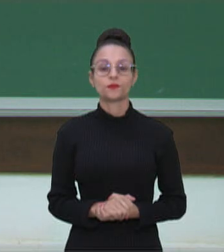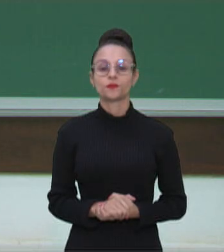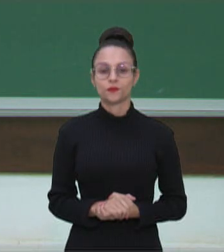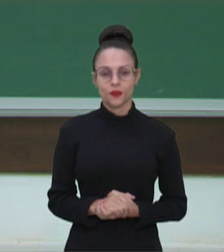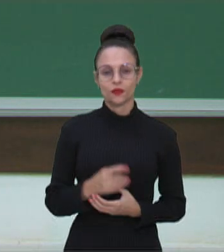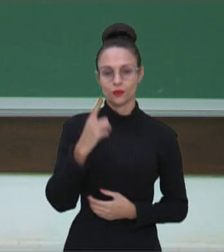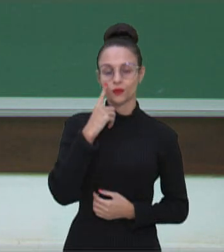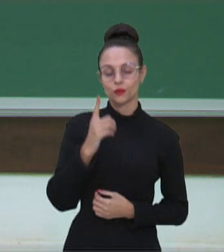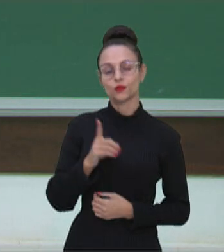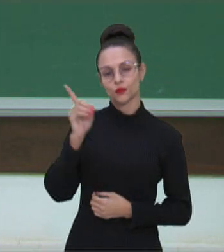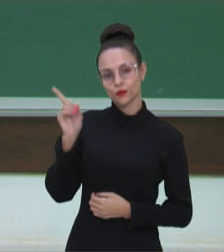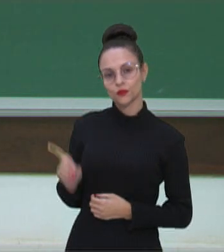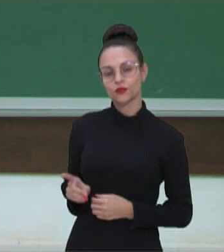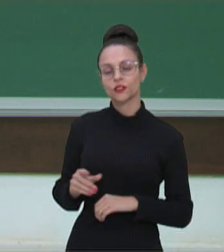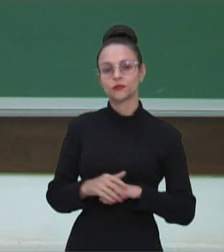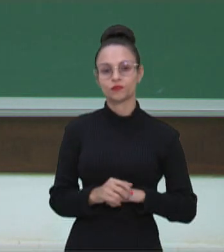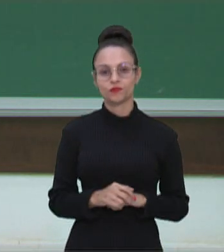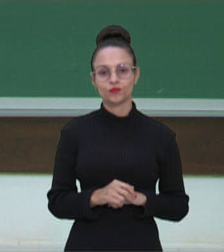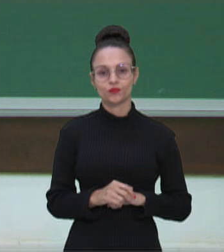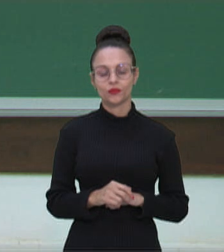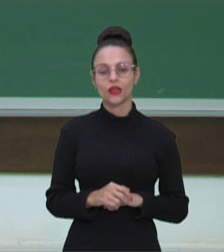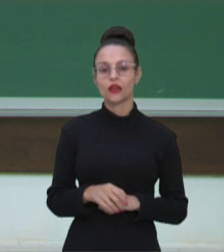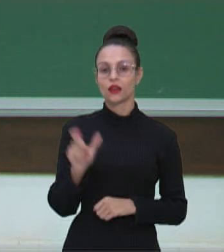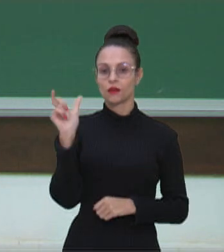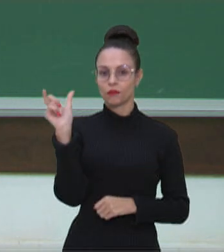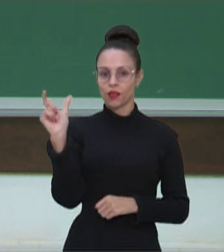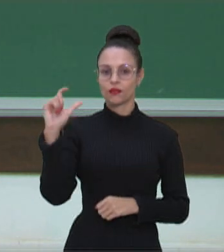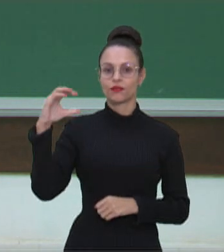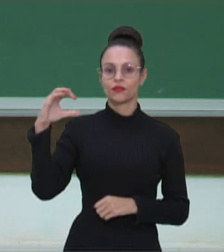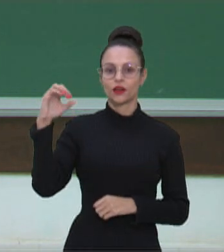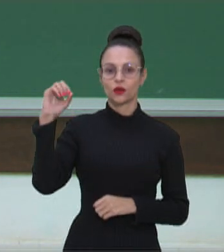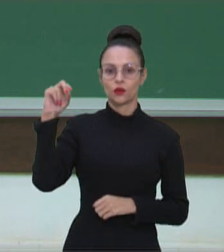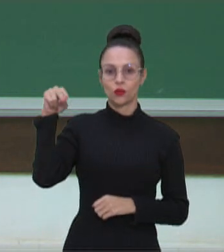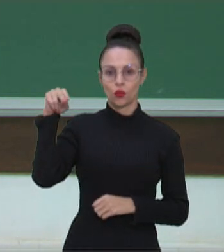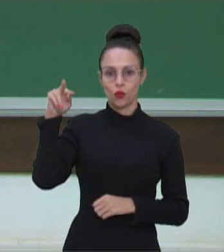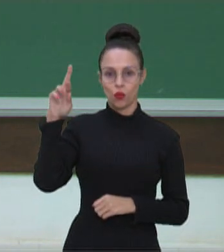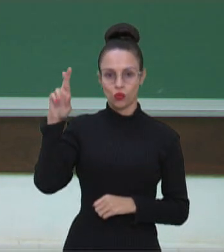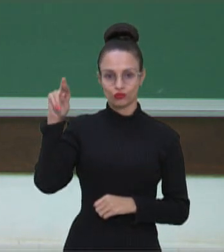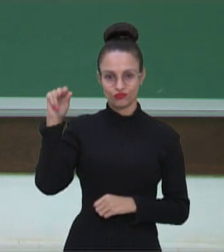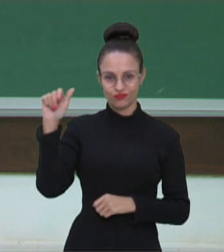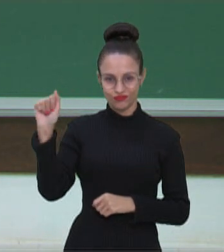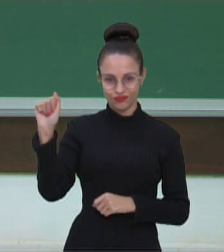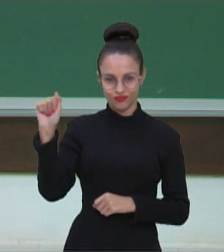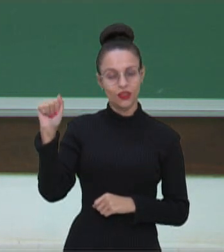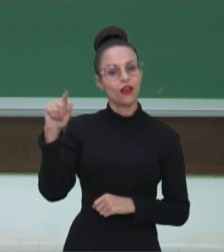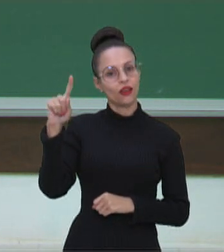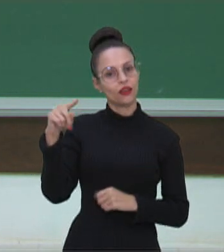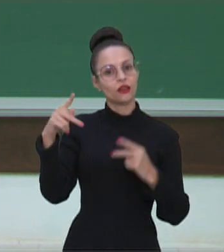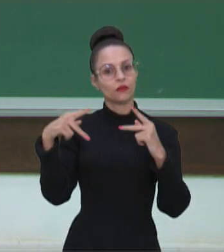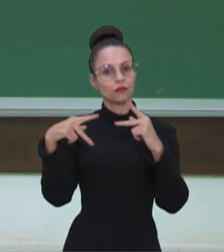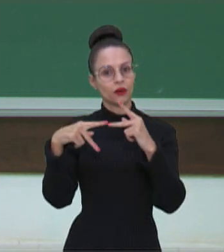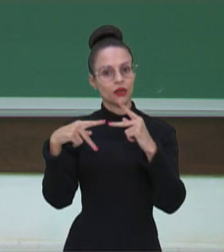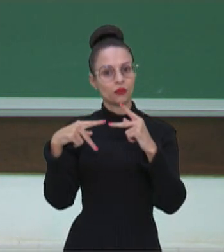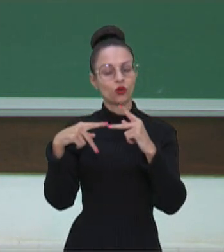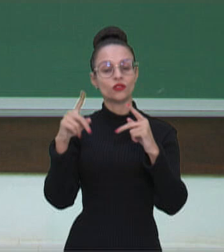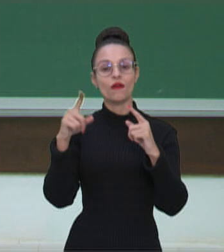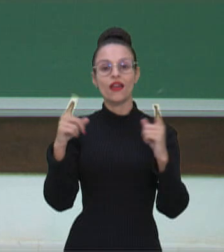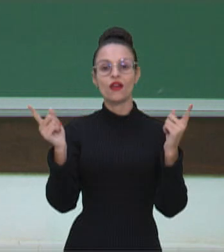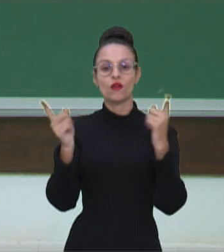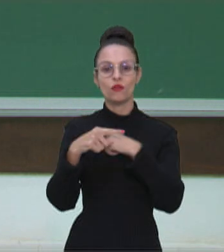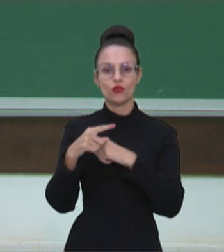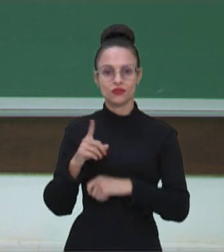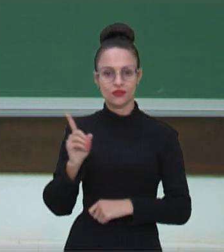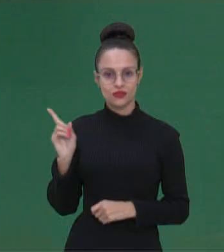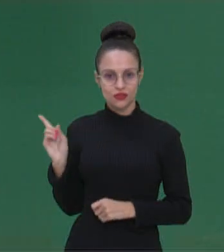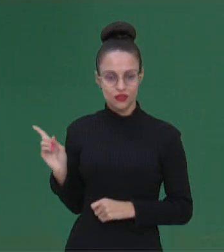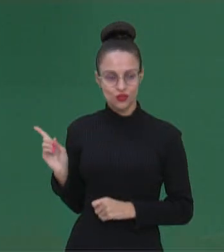Vamos lá, gente. Então, o contra aqui, vacina contra vírus, ele me dá uma ideia de oposição, né? Assim